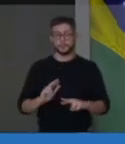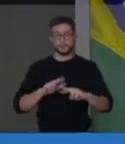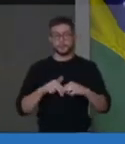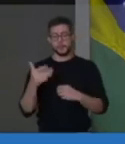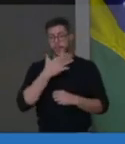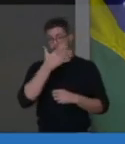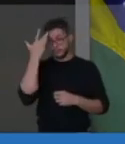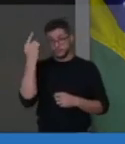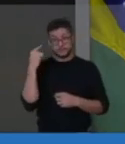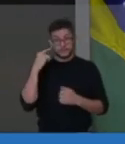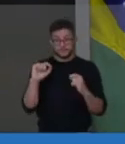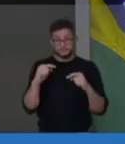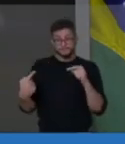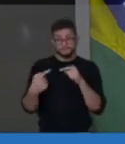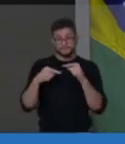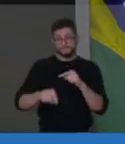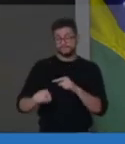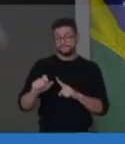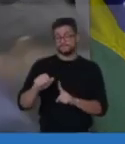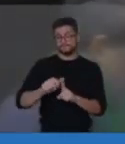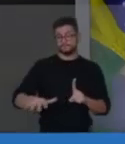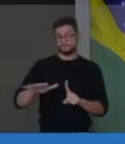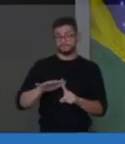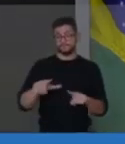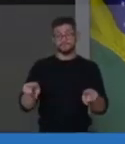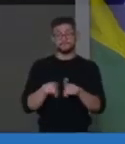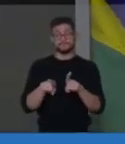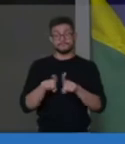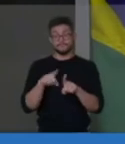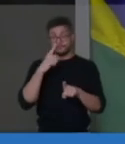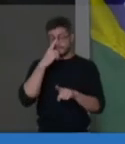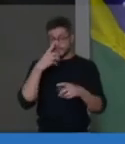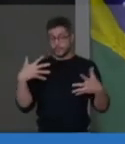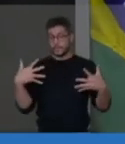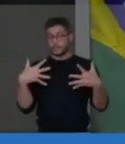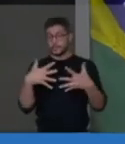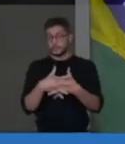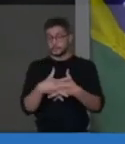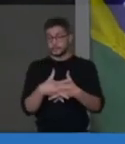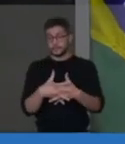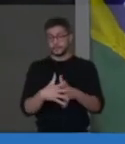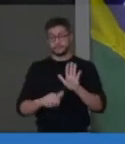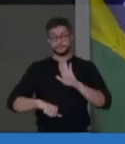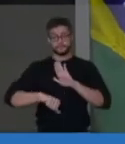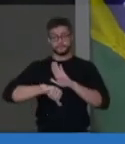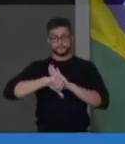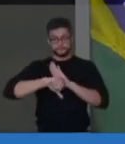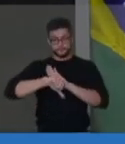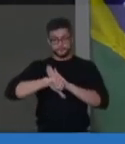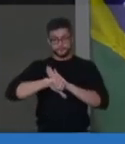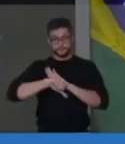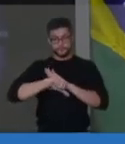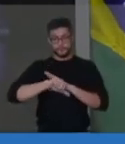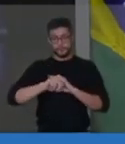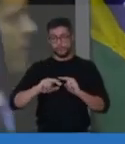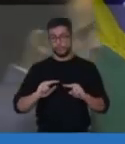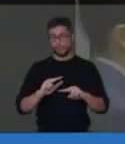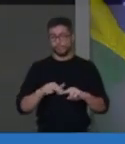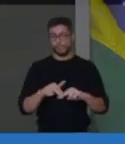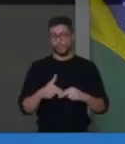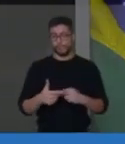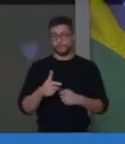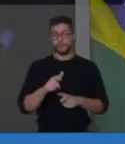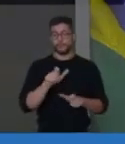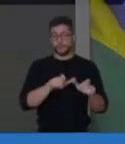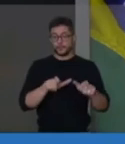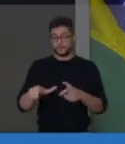efetiva à sociedade. Além do que, prejudica o combate ao crime, uma vez que grande parte dos condenados